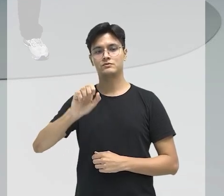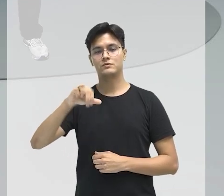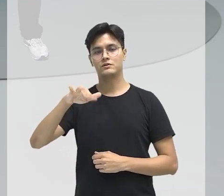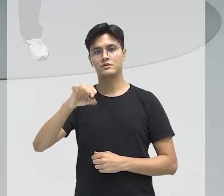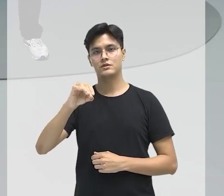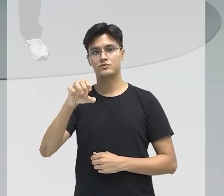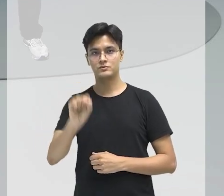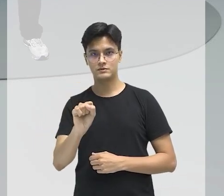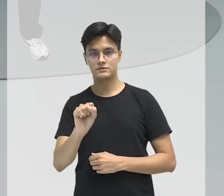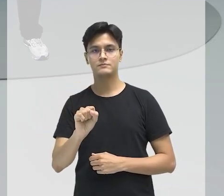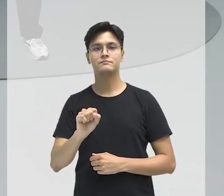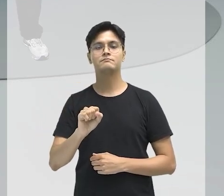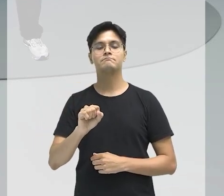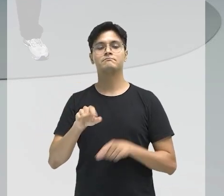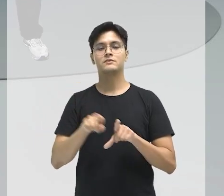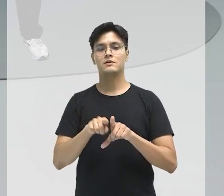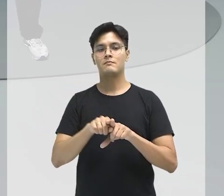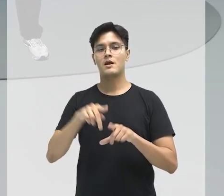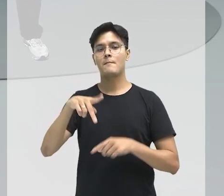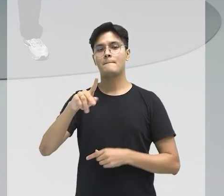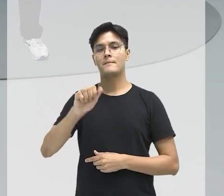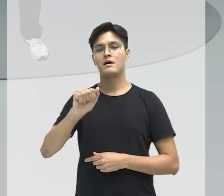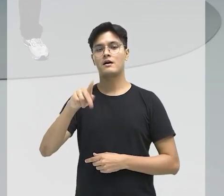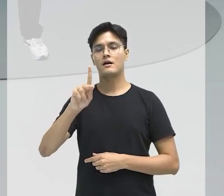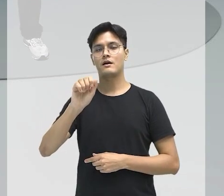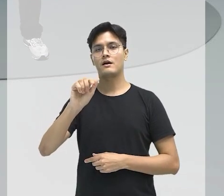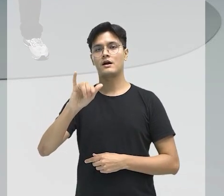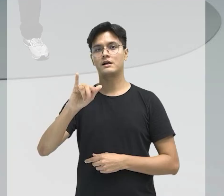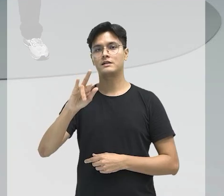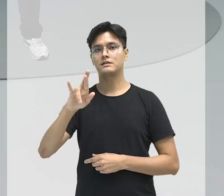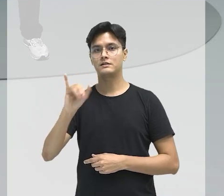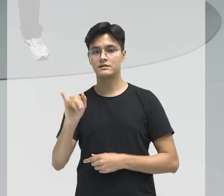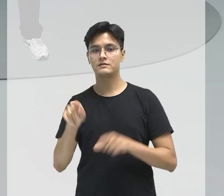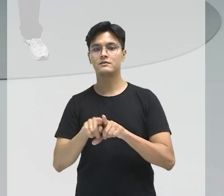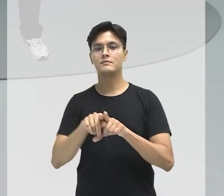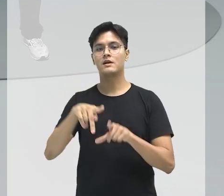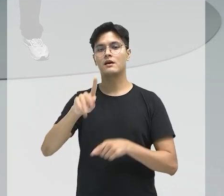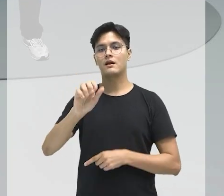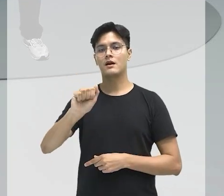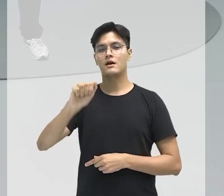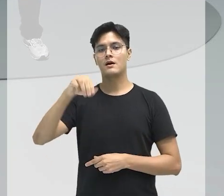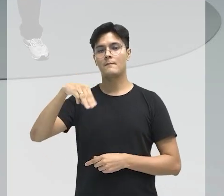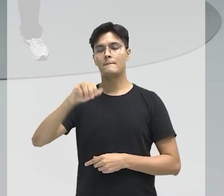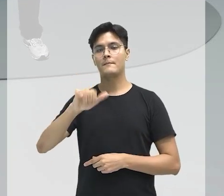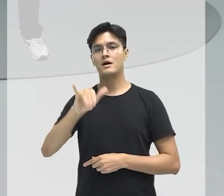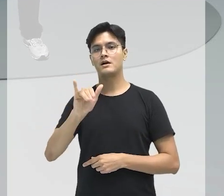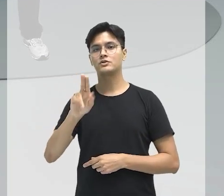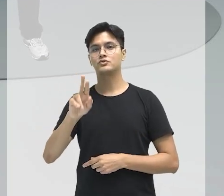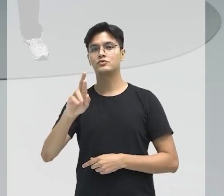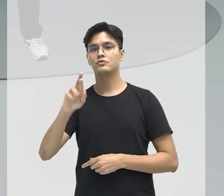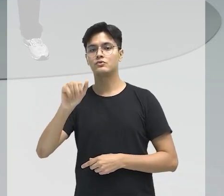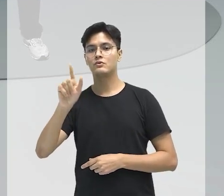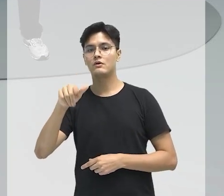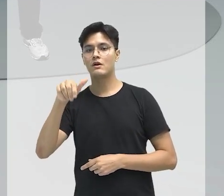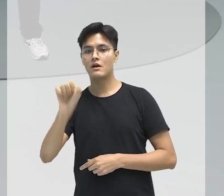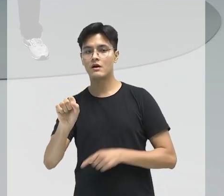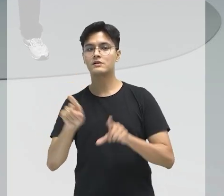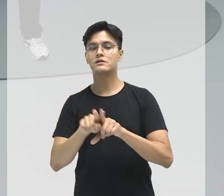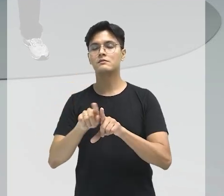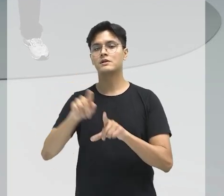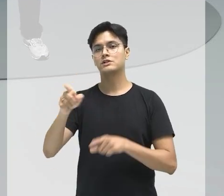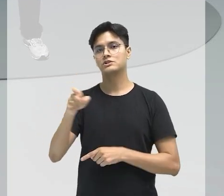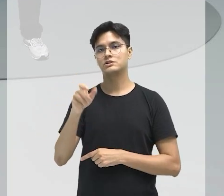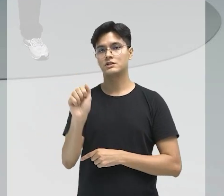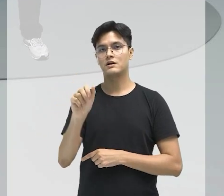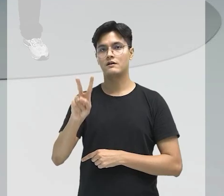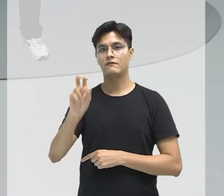tá? Anota aí, ó, xinguanos, os baicari, né, os caimurás e os chavantes, tá,